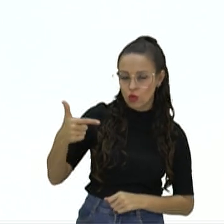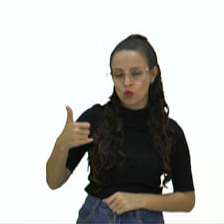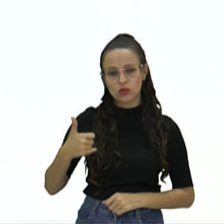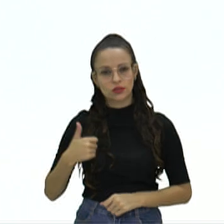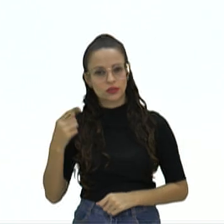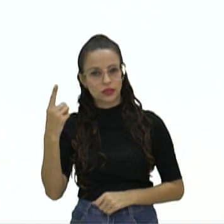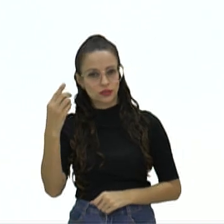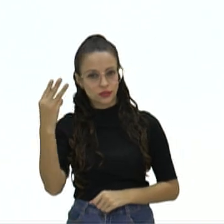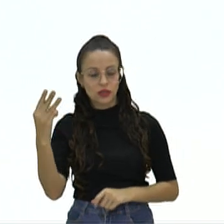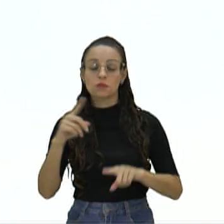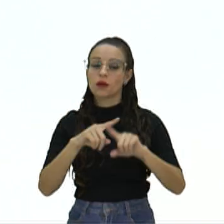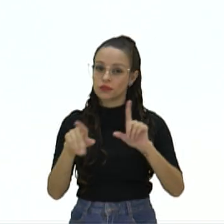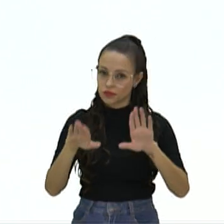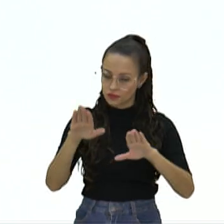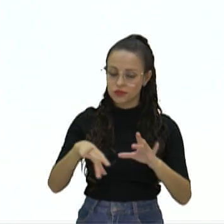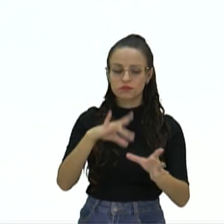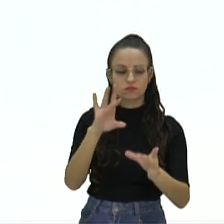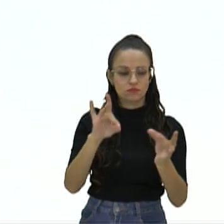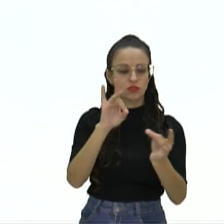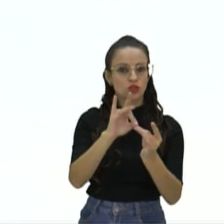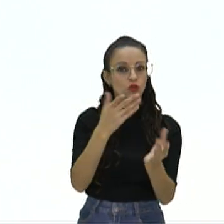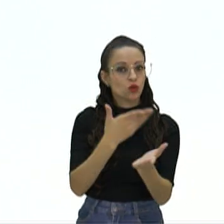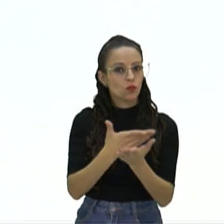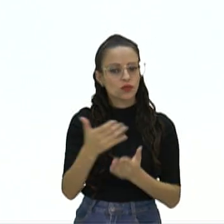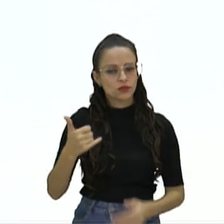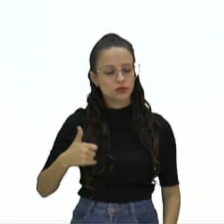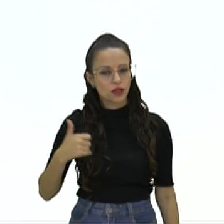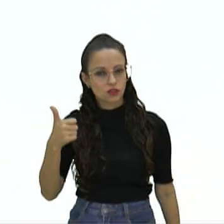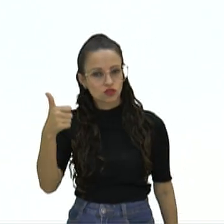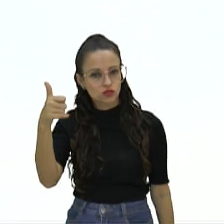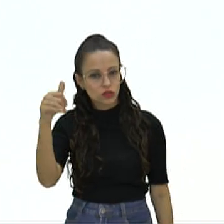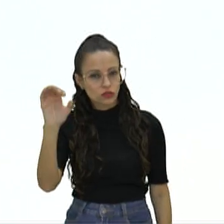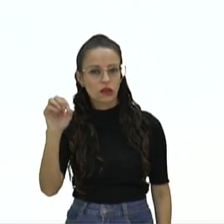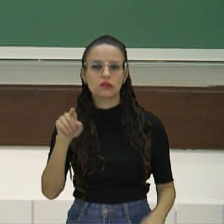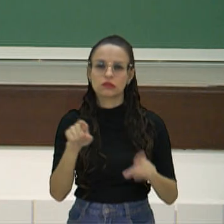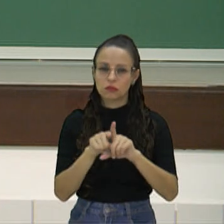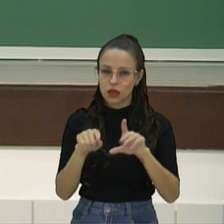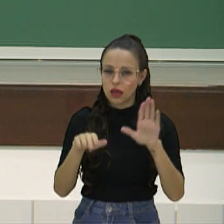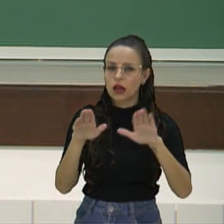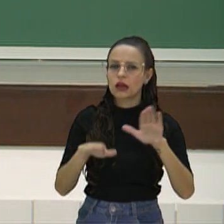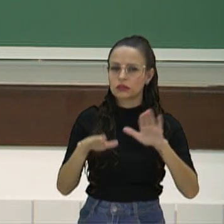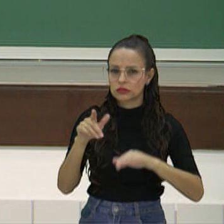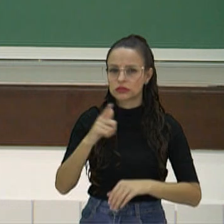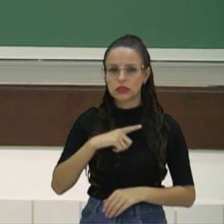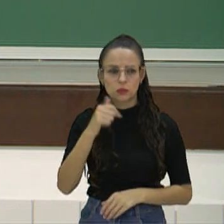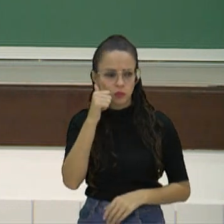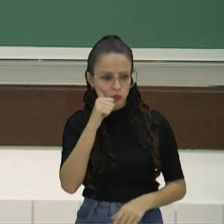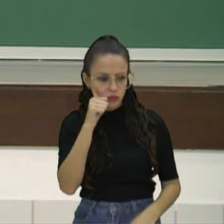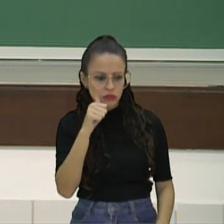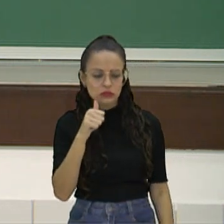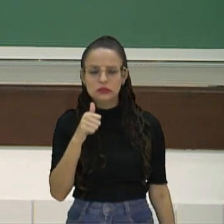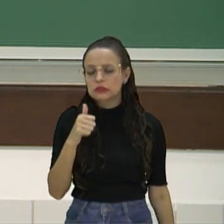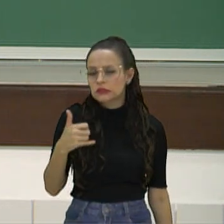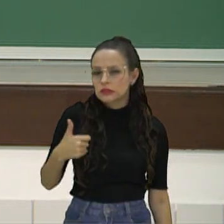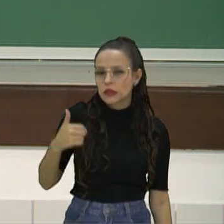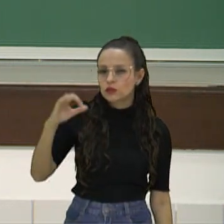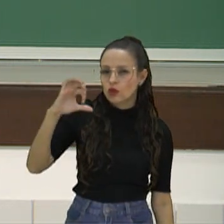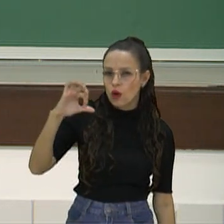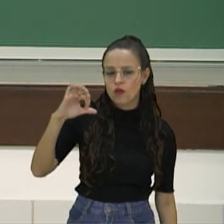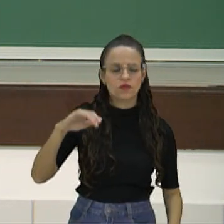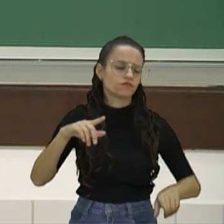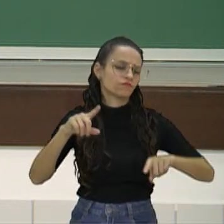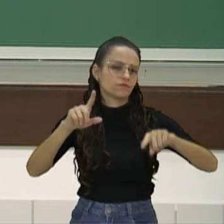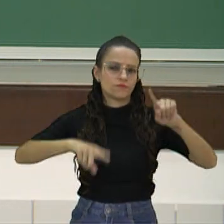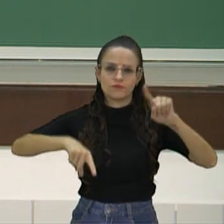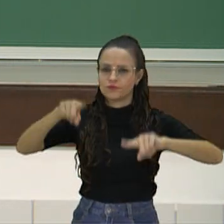Porém, existem casos específicos que já começam com 10 anos, existem casos até de 9 anos de idade, aí varia